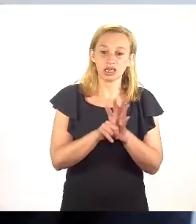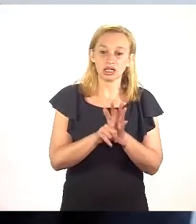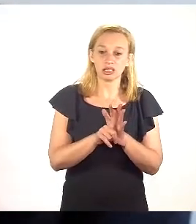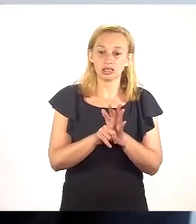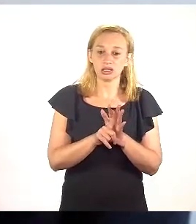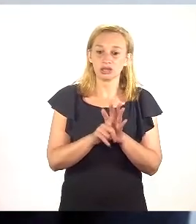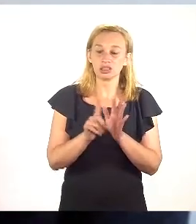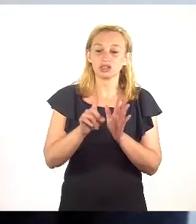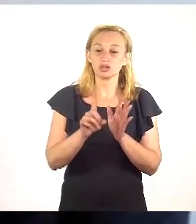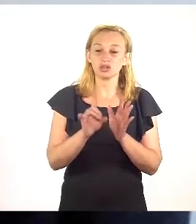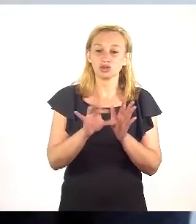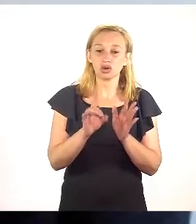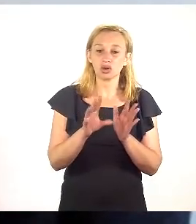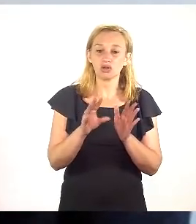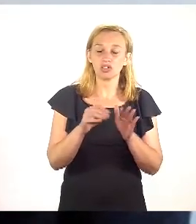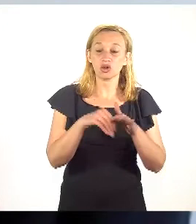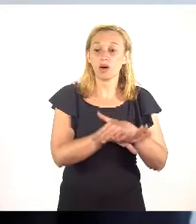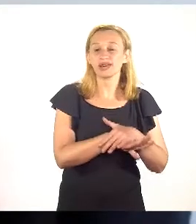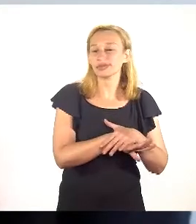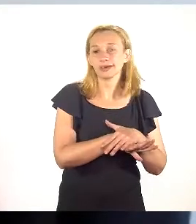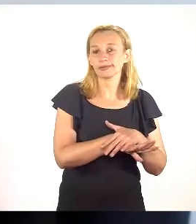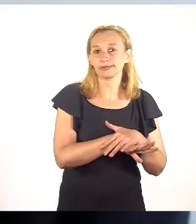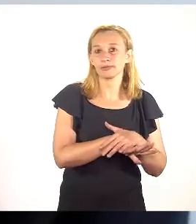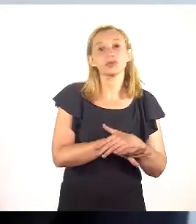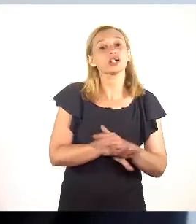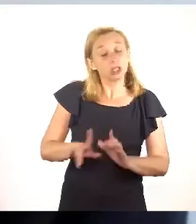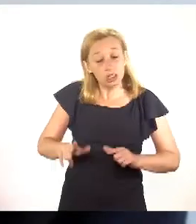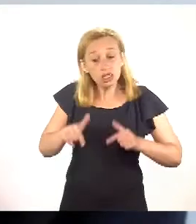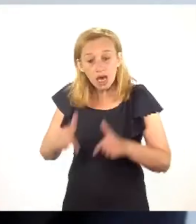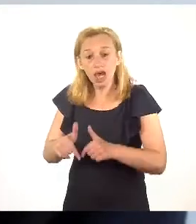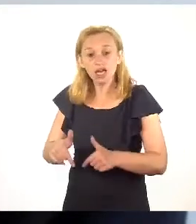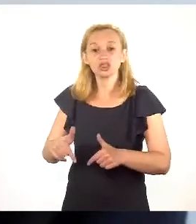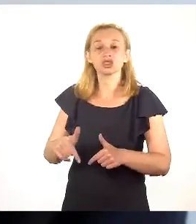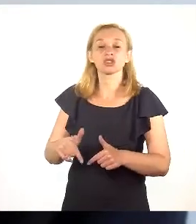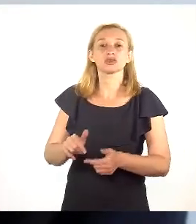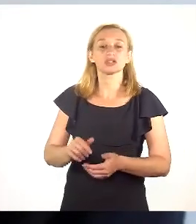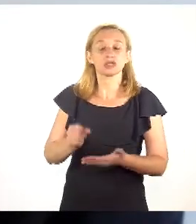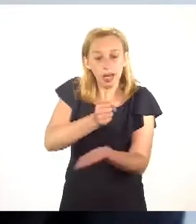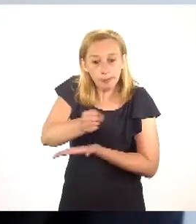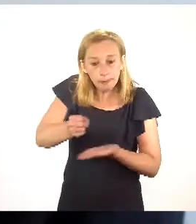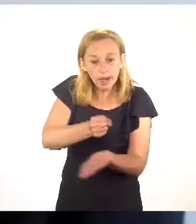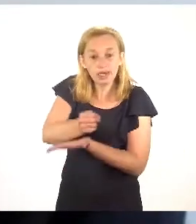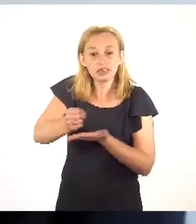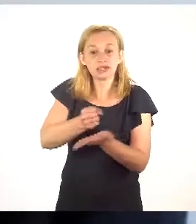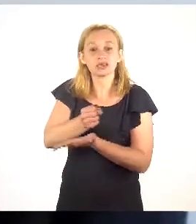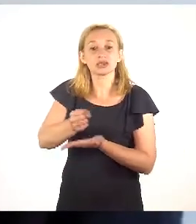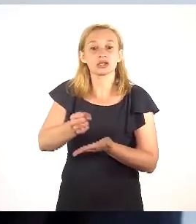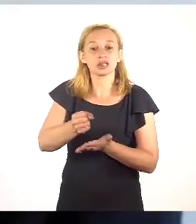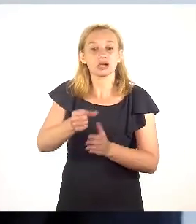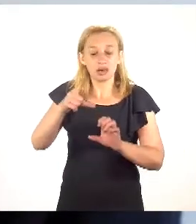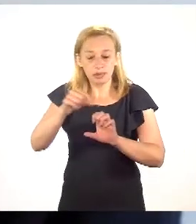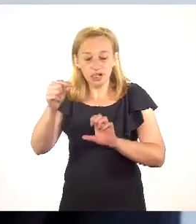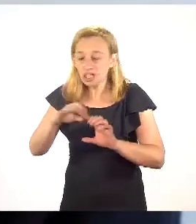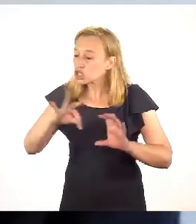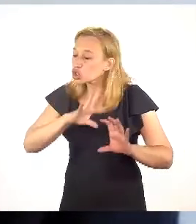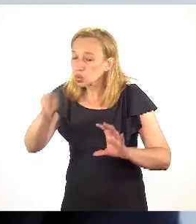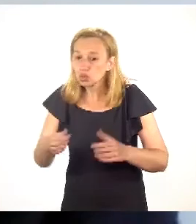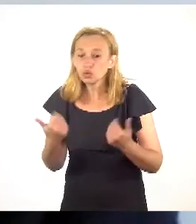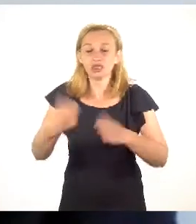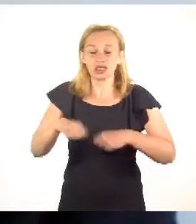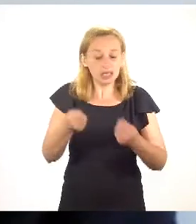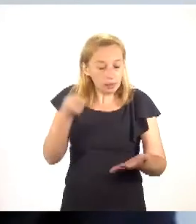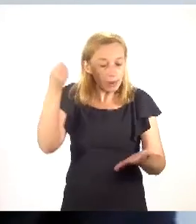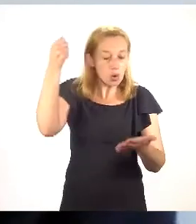que fique no papel e que efetivamente venha dar base para empreender tudo que for necessário para cumprir